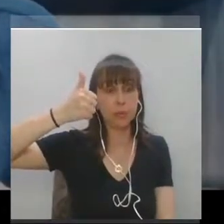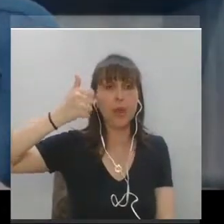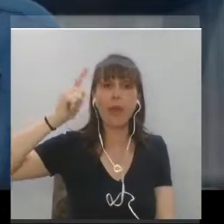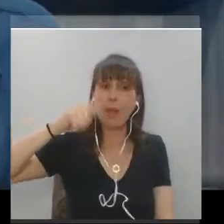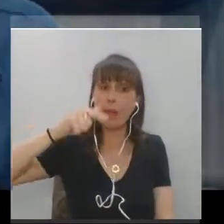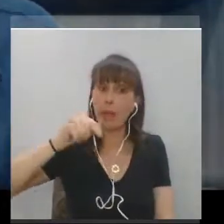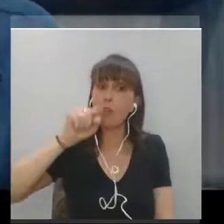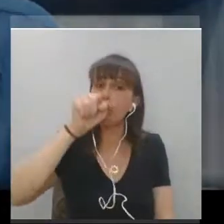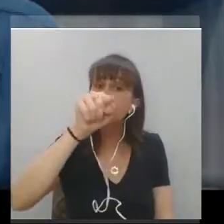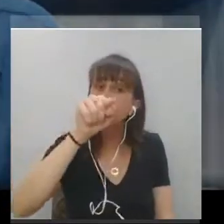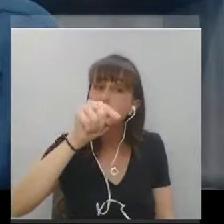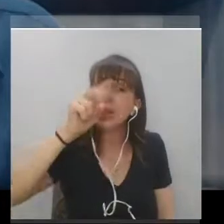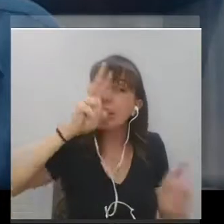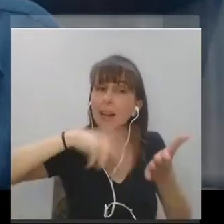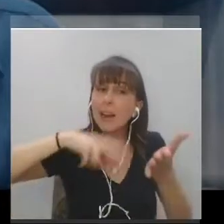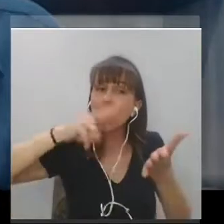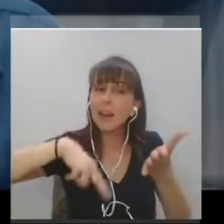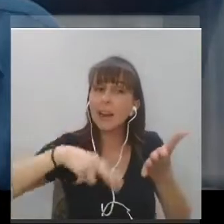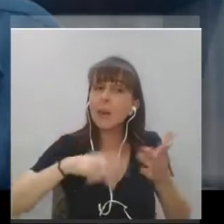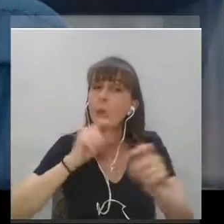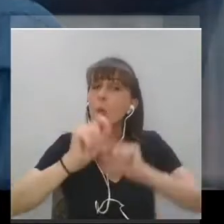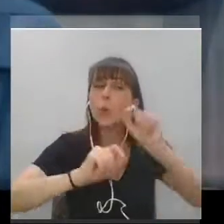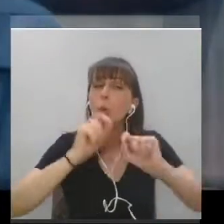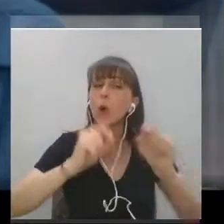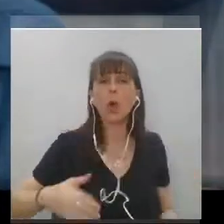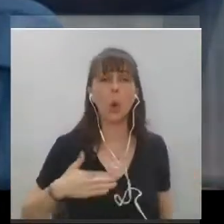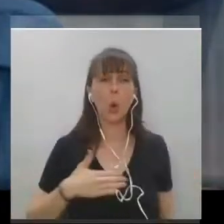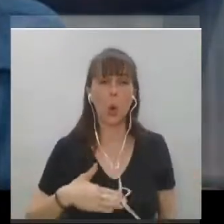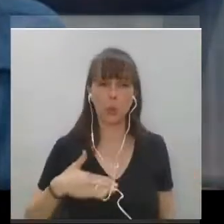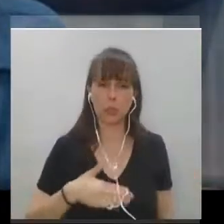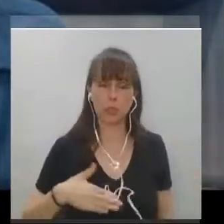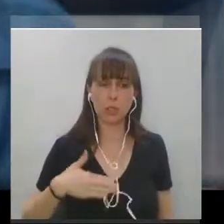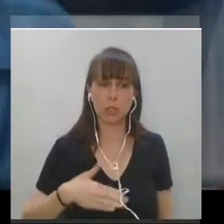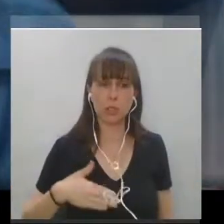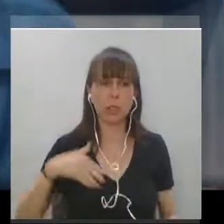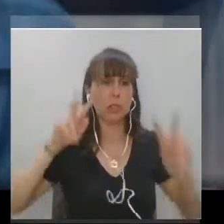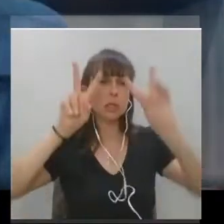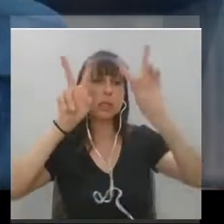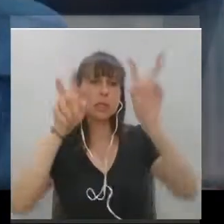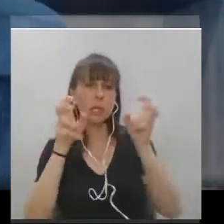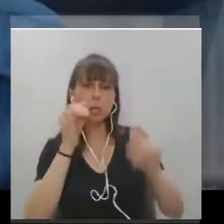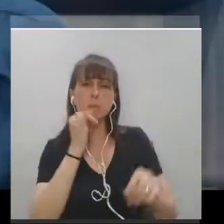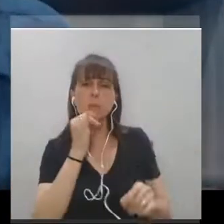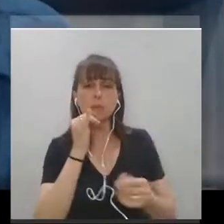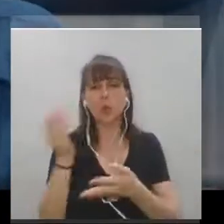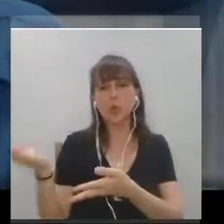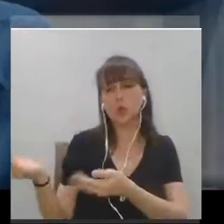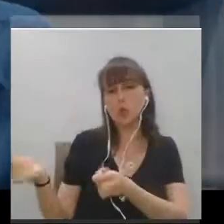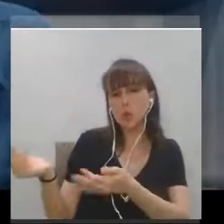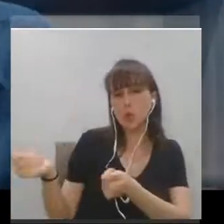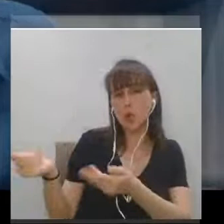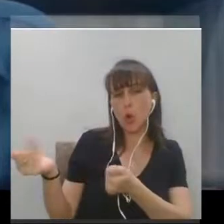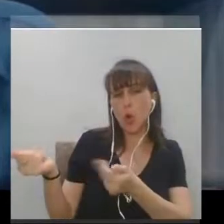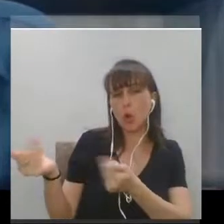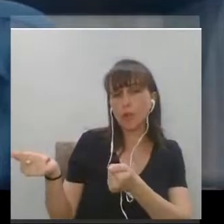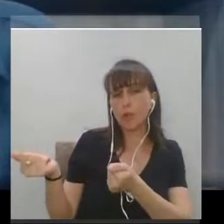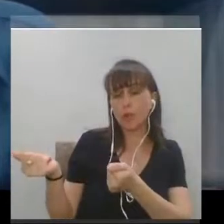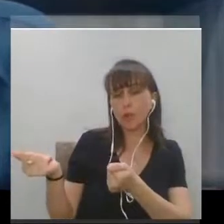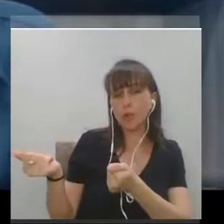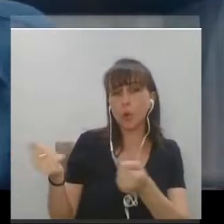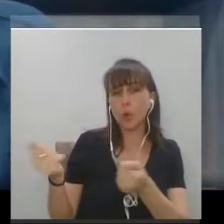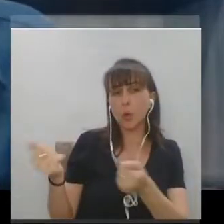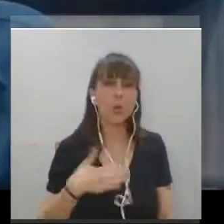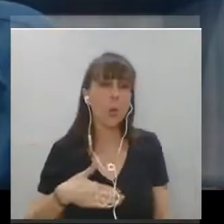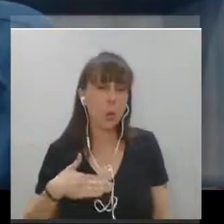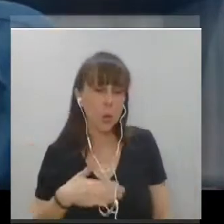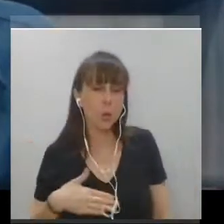que se gosta, né? Sem nenhum critério, né? Como o Jorge Luiz Borges, né, que o Maclé citou, né, ele dava